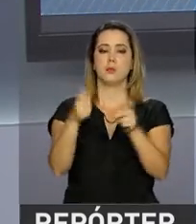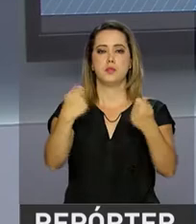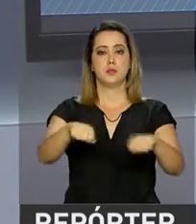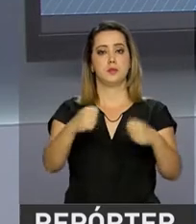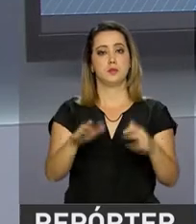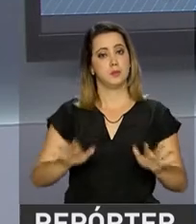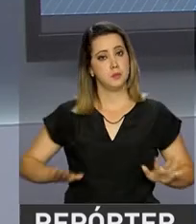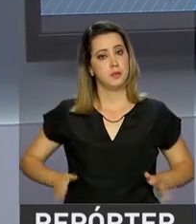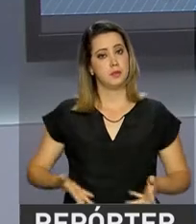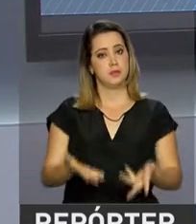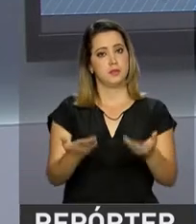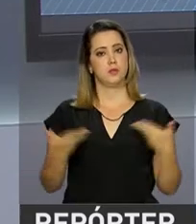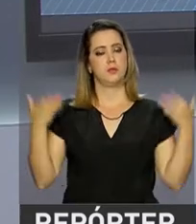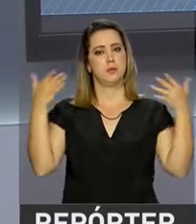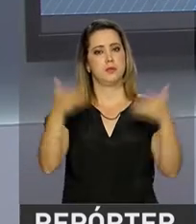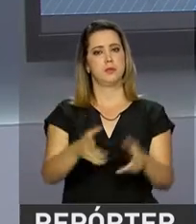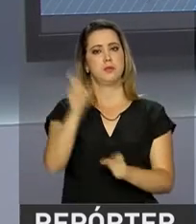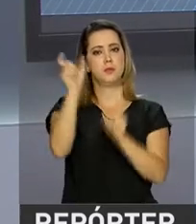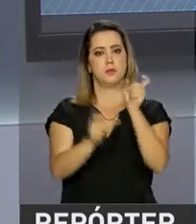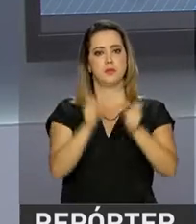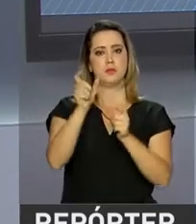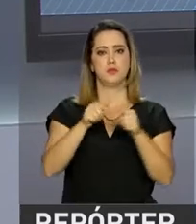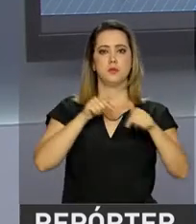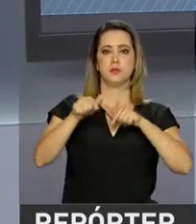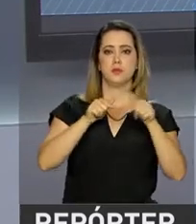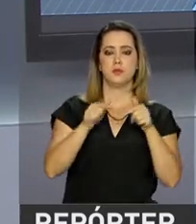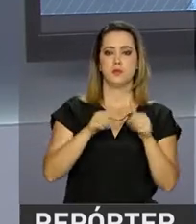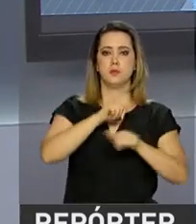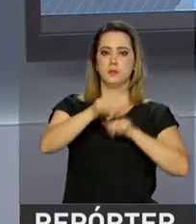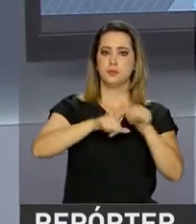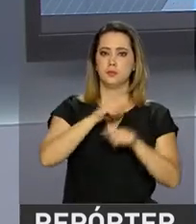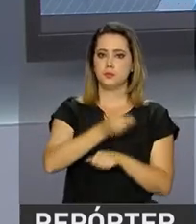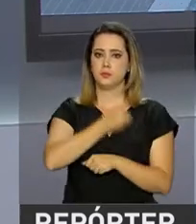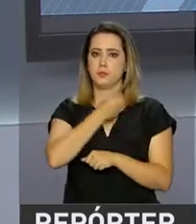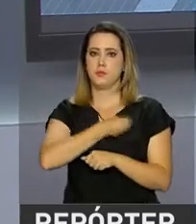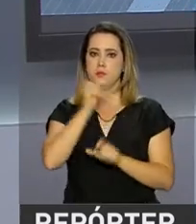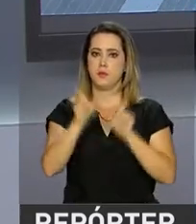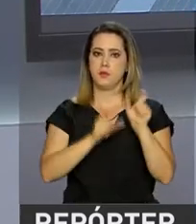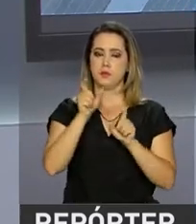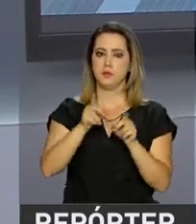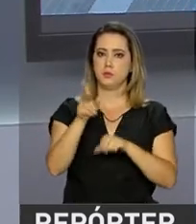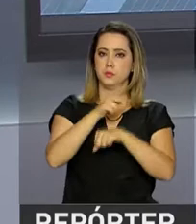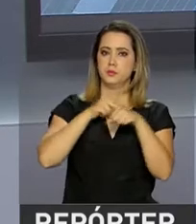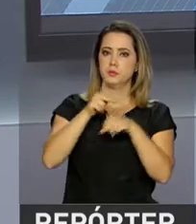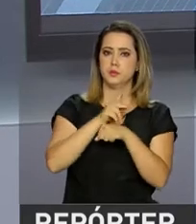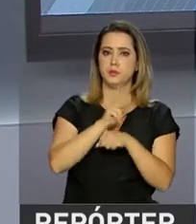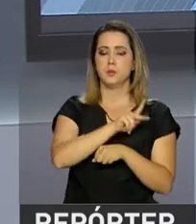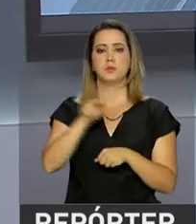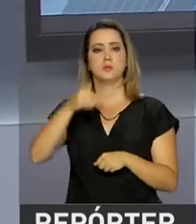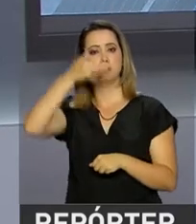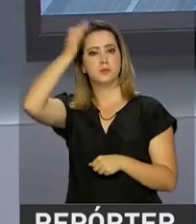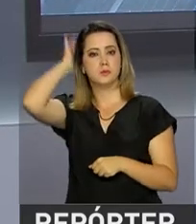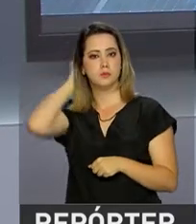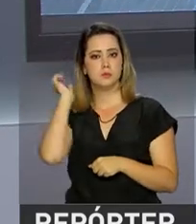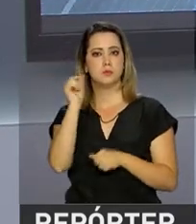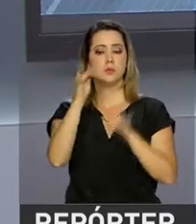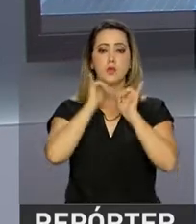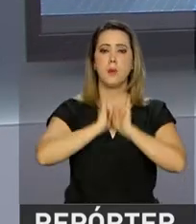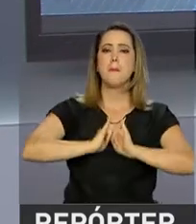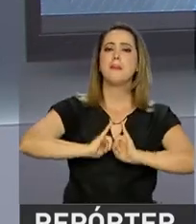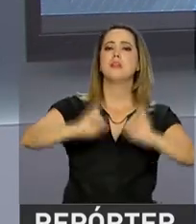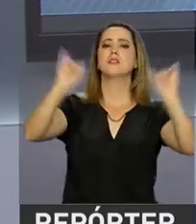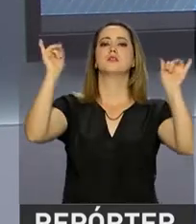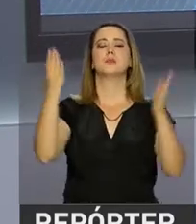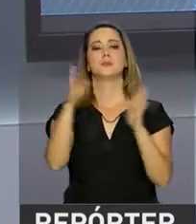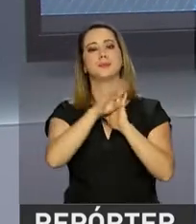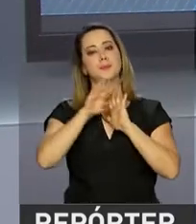para incentivar a participação dos brasileiros em ações que transformem a vida das pessoas e do país, o presidente Michel